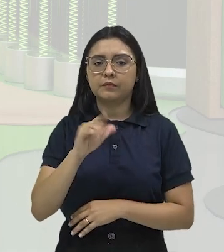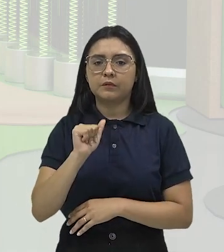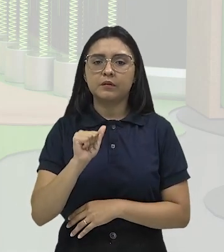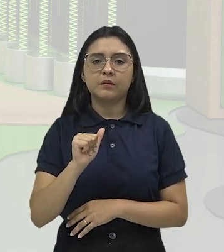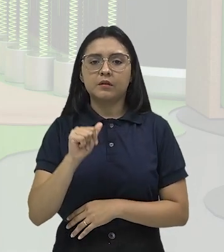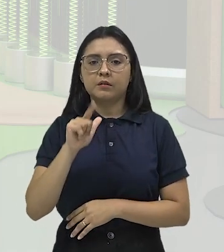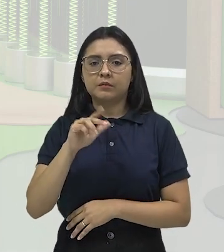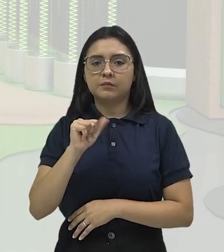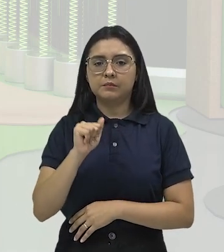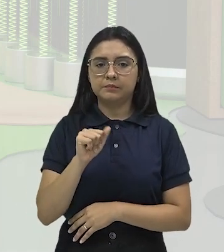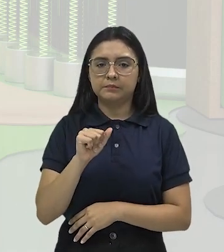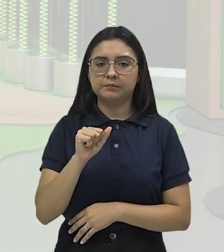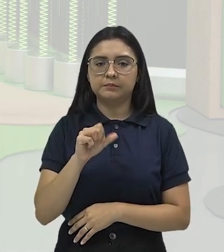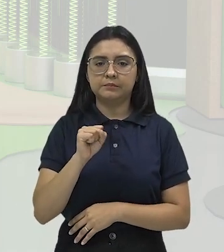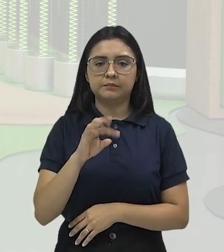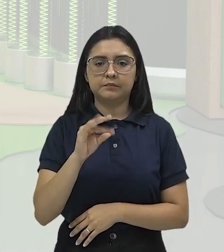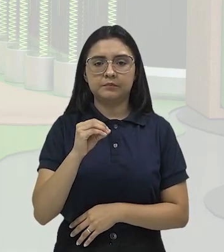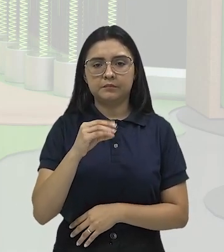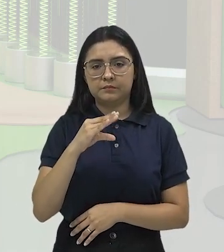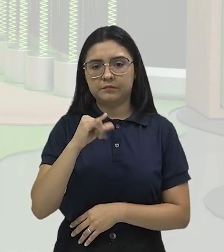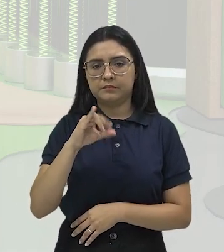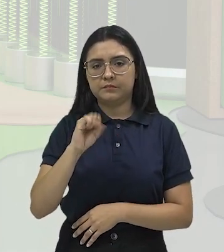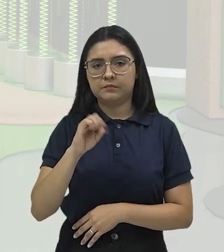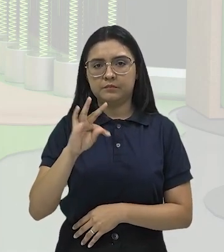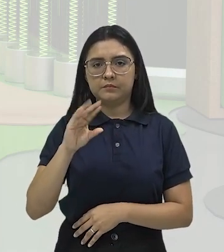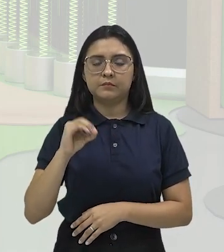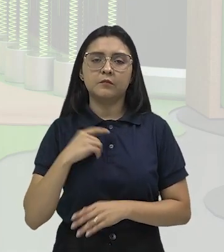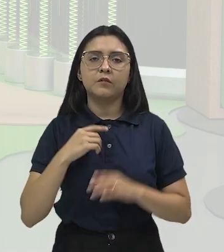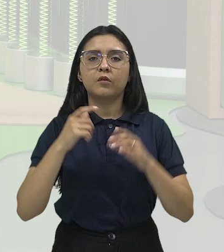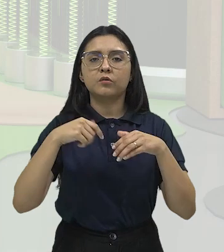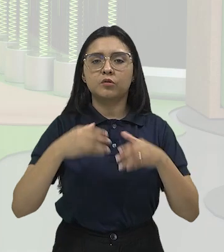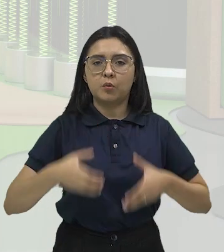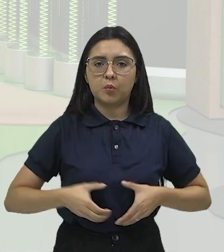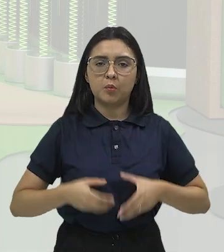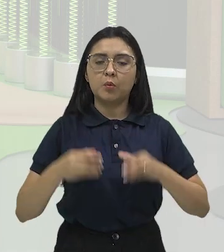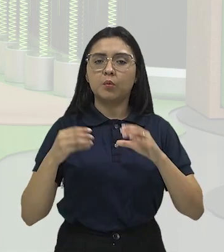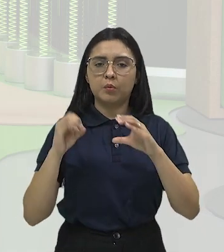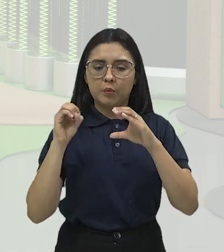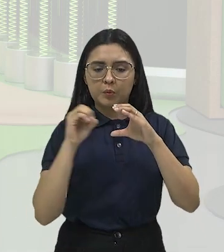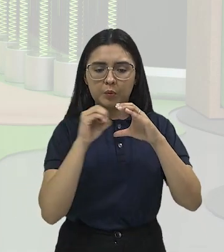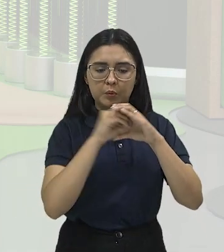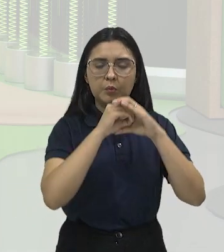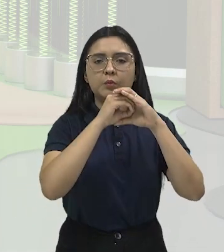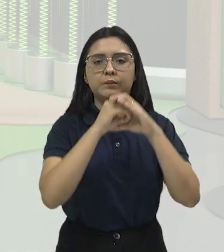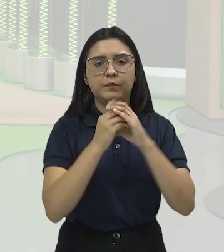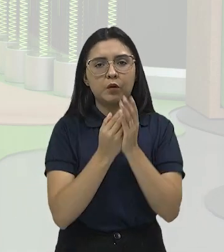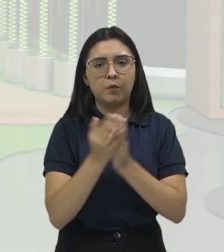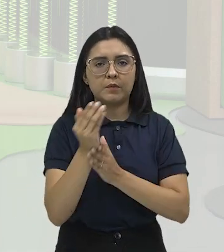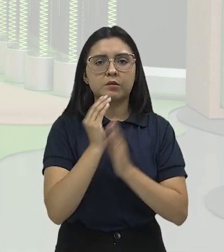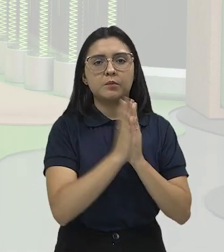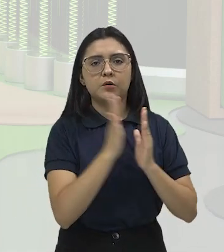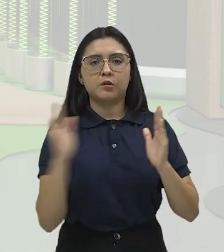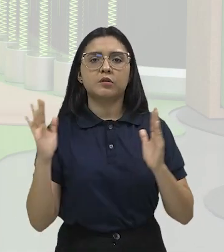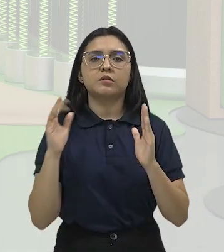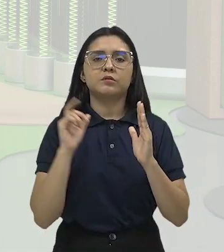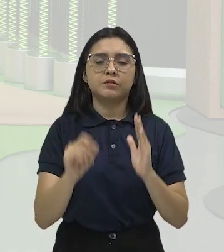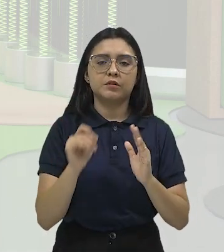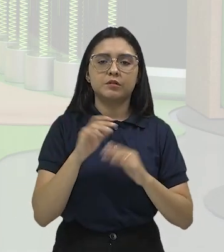blastocisto. E é esse blastocisto que vai se implantar lá no interior do útero, né? E começar todo o processo